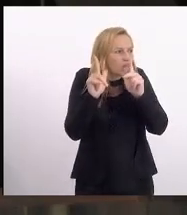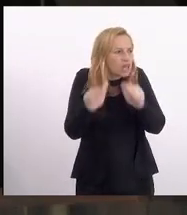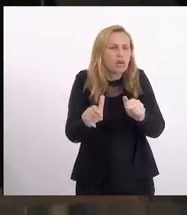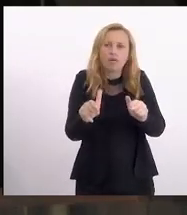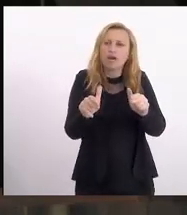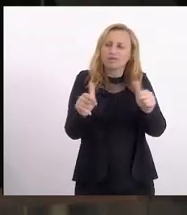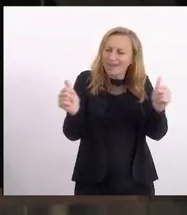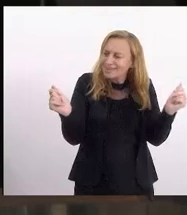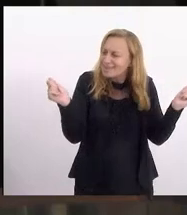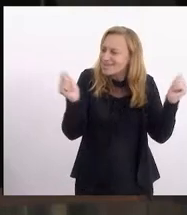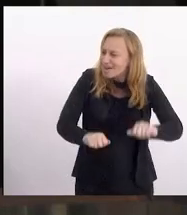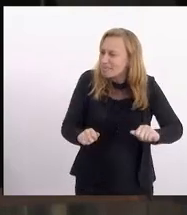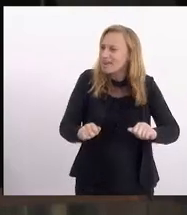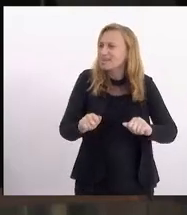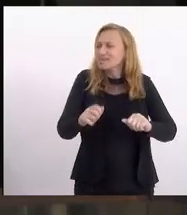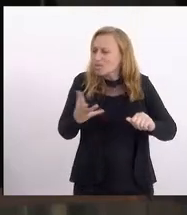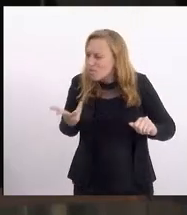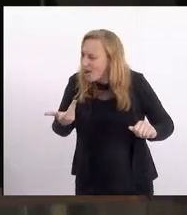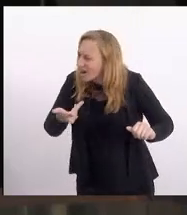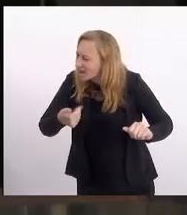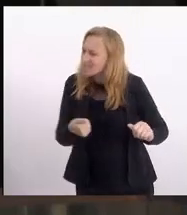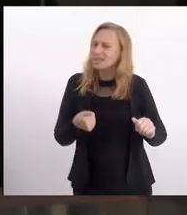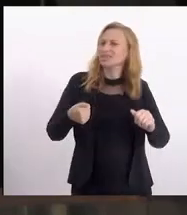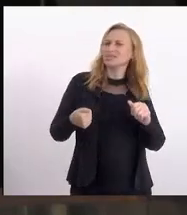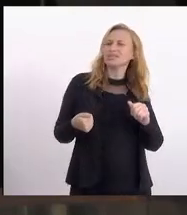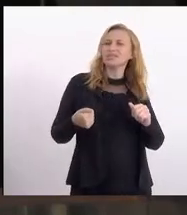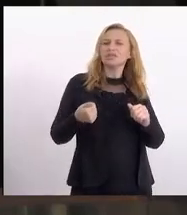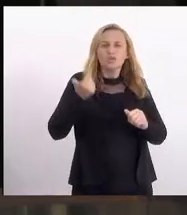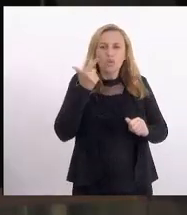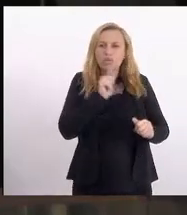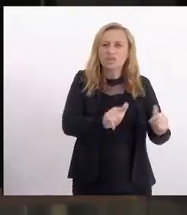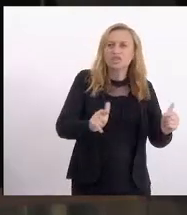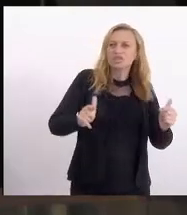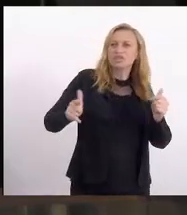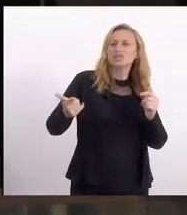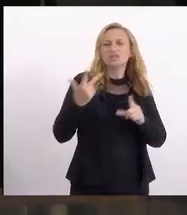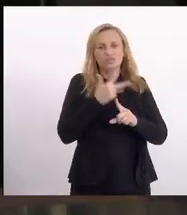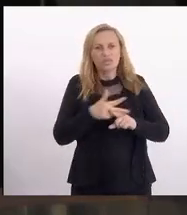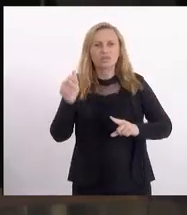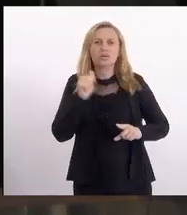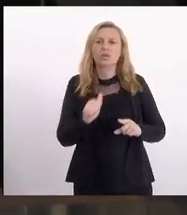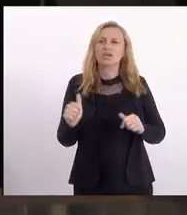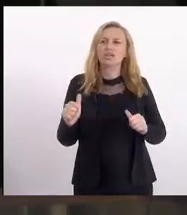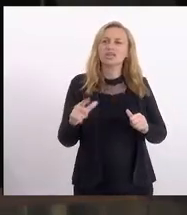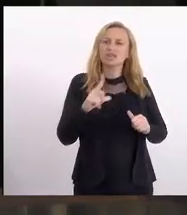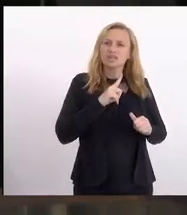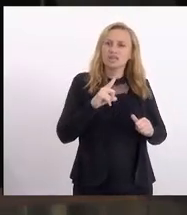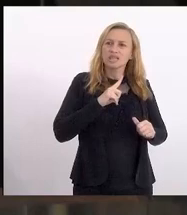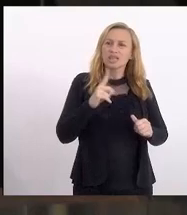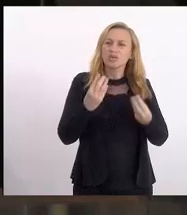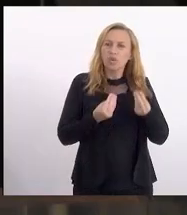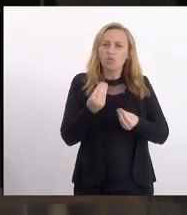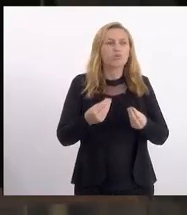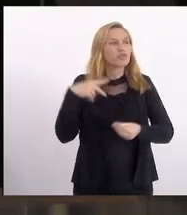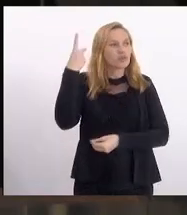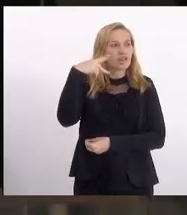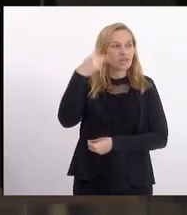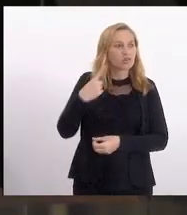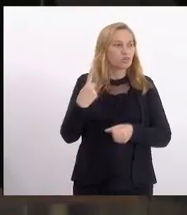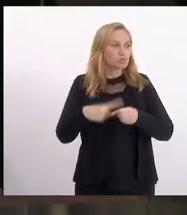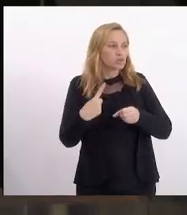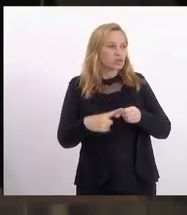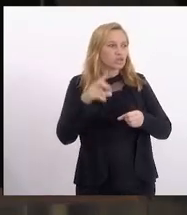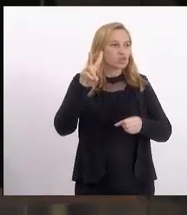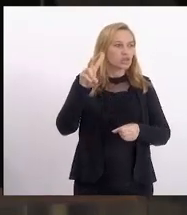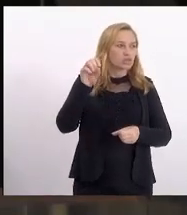com a mesma capacidade, com a mesma qualidade, com as mesmas conquistas e vitórias que tem acumulado como vereador do município de